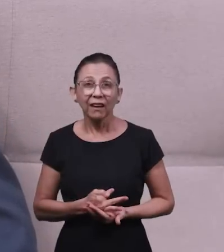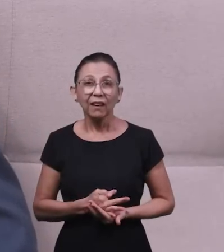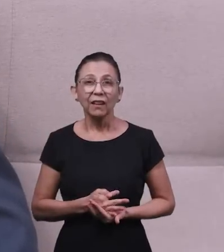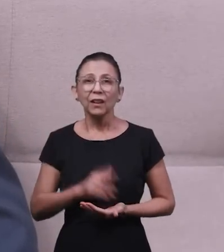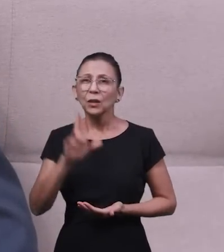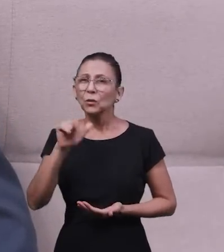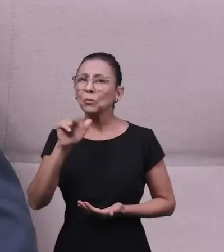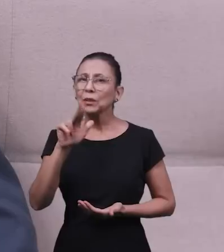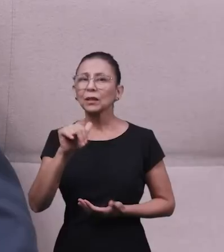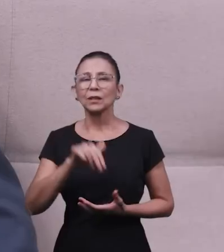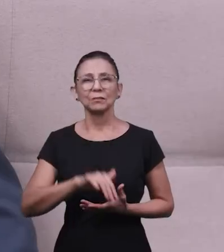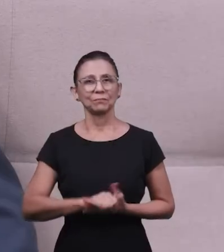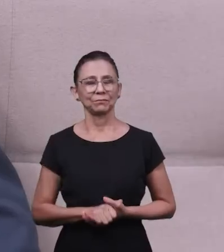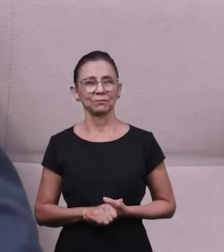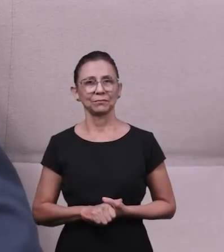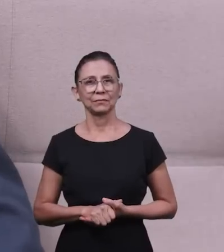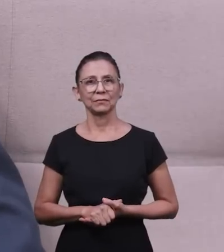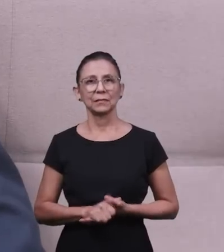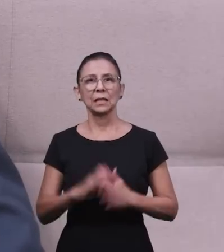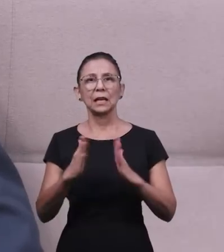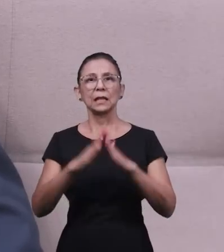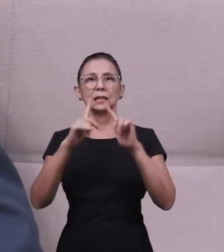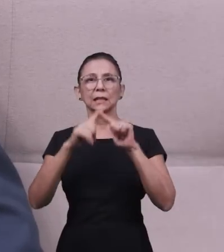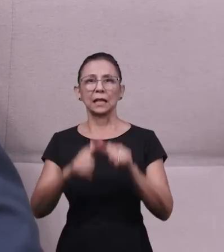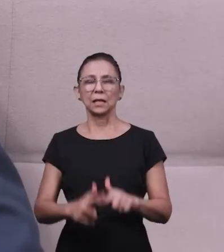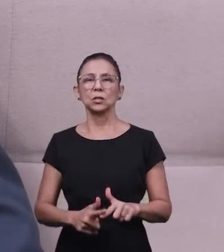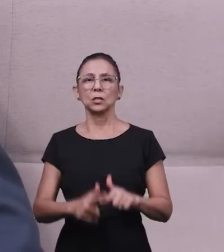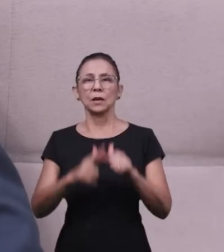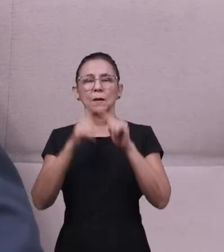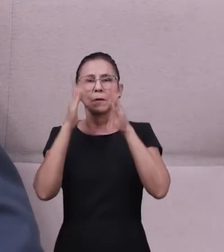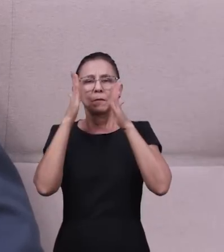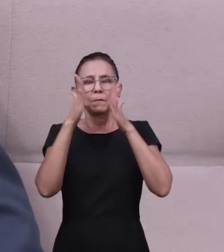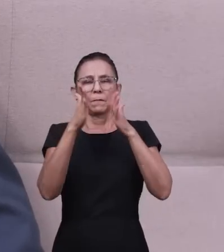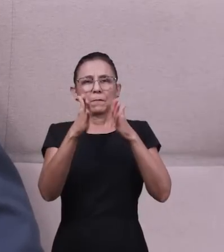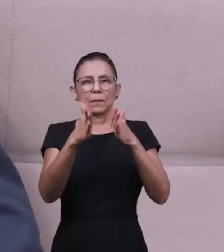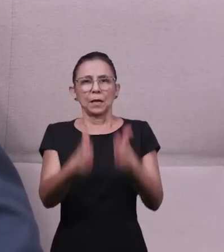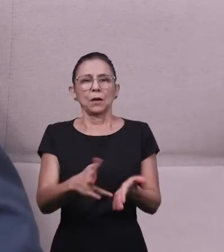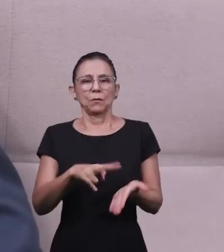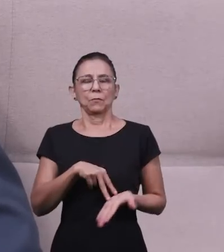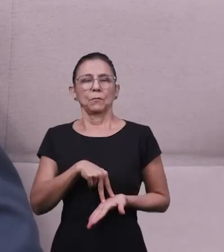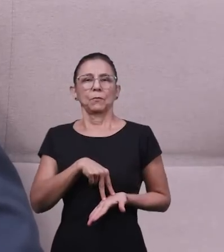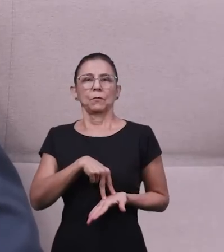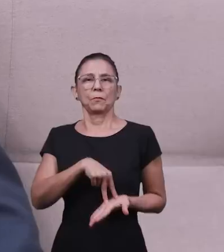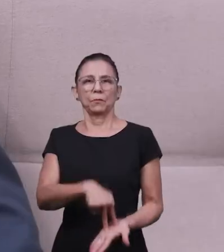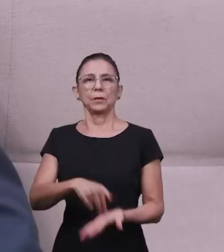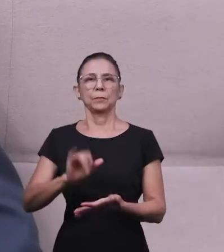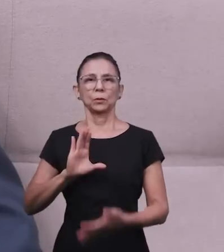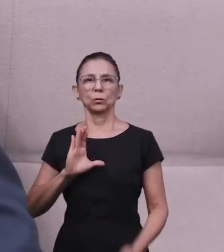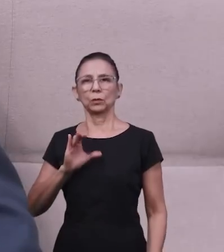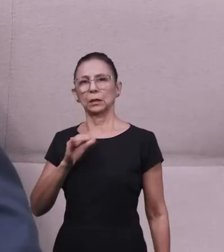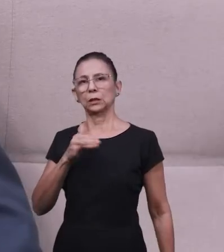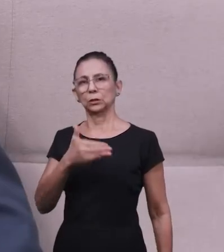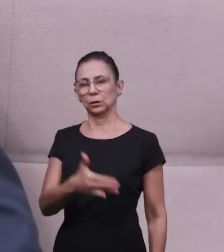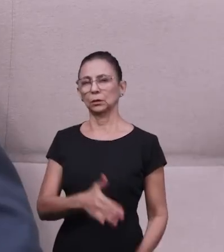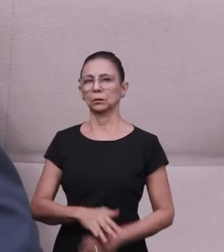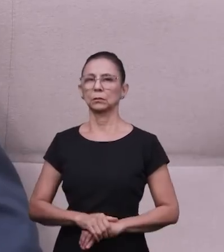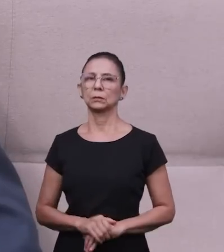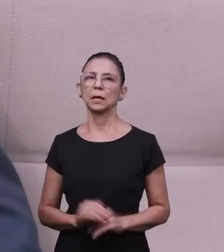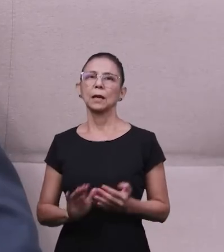forma alguma. A igreja fiel caminha resoluta e por nada